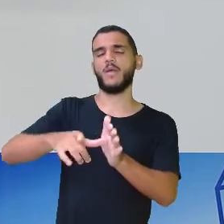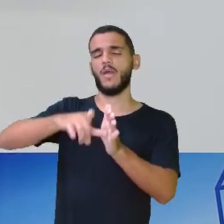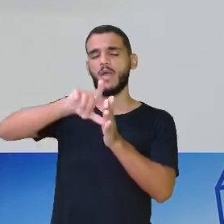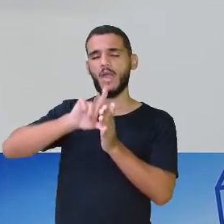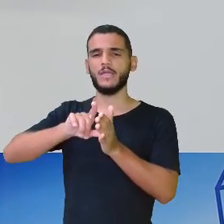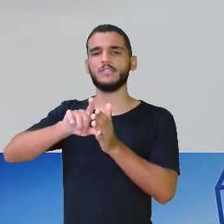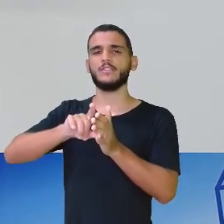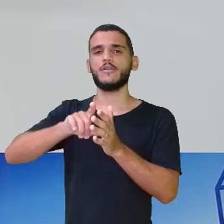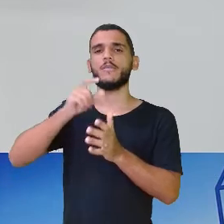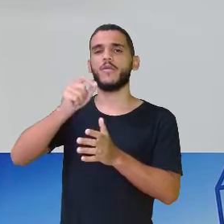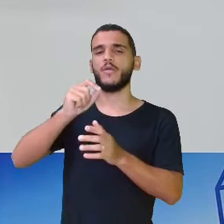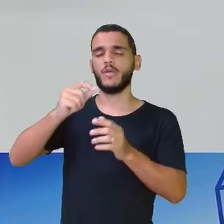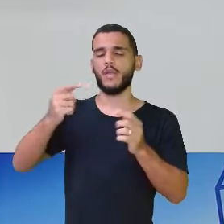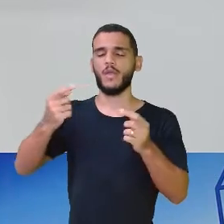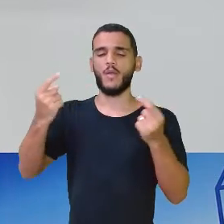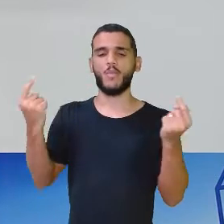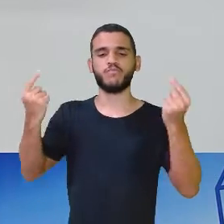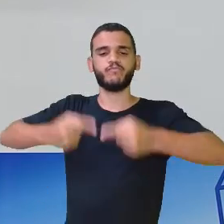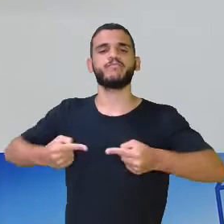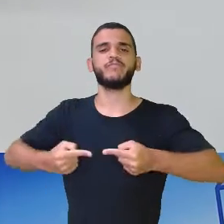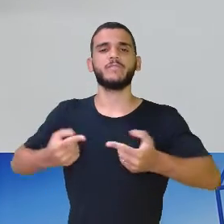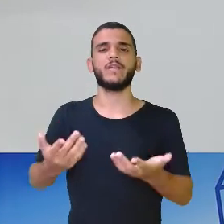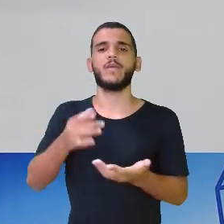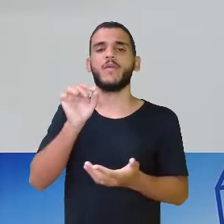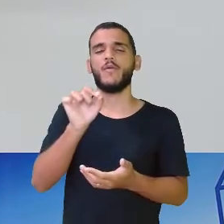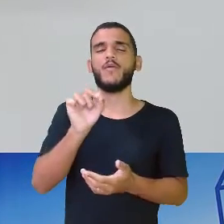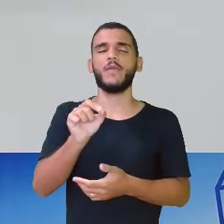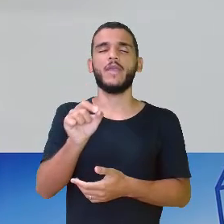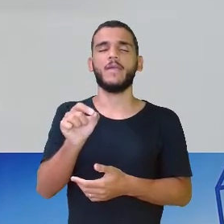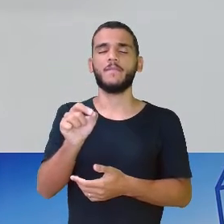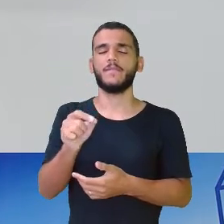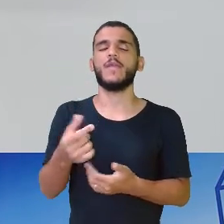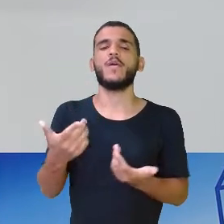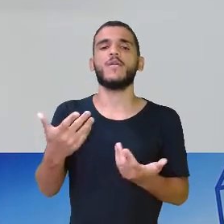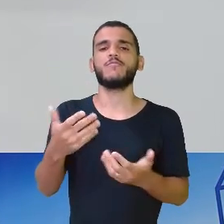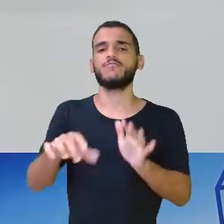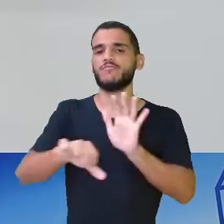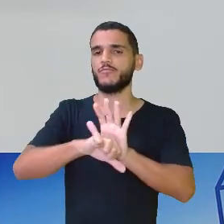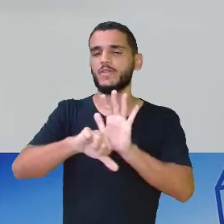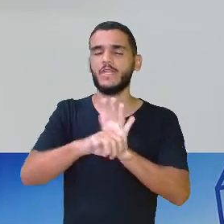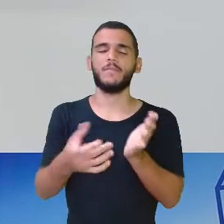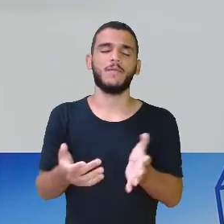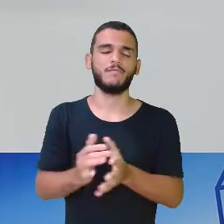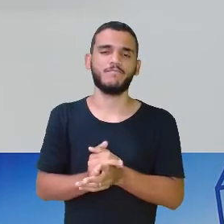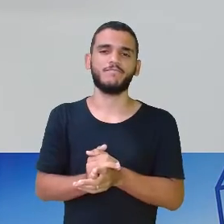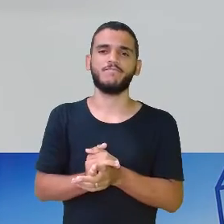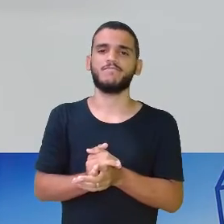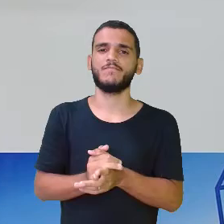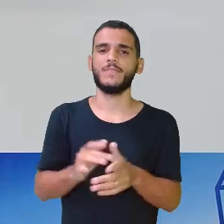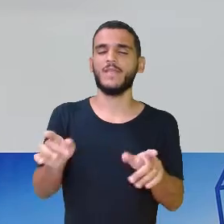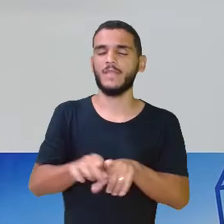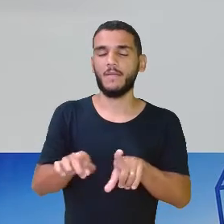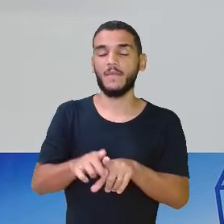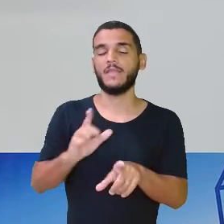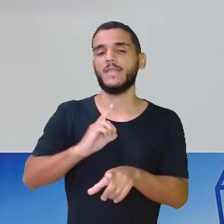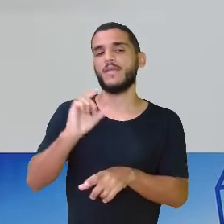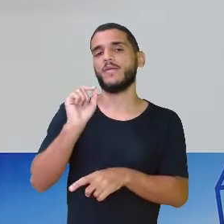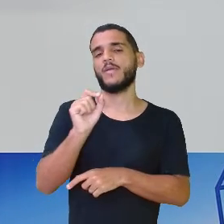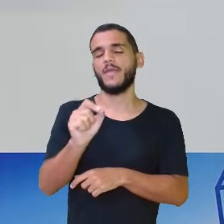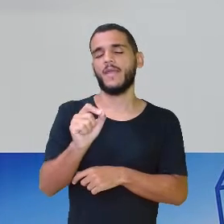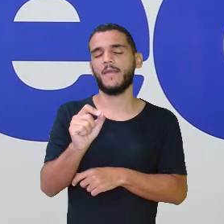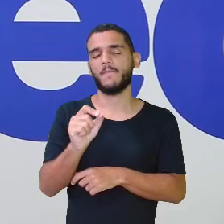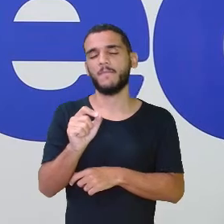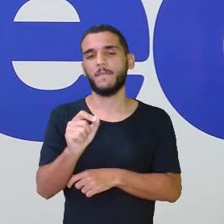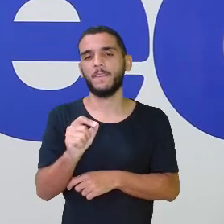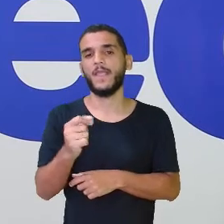a criminalidade, não é verdade, professora? Porque conta, dentre outras coisas, por exemplo, né, com efeito surpresa, né? Exatamente. E